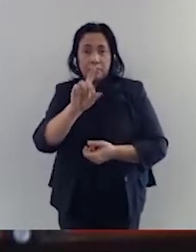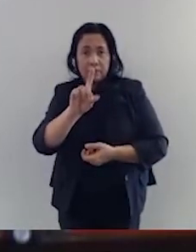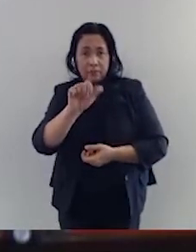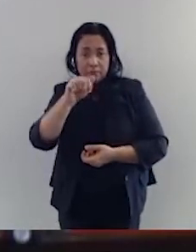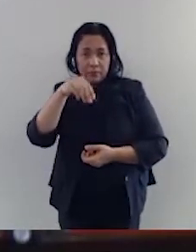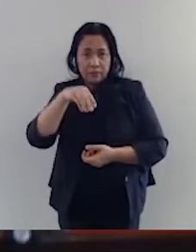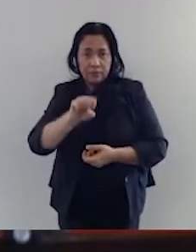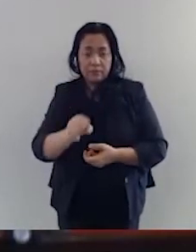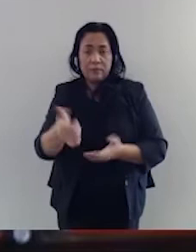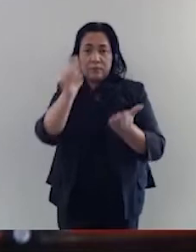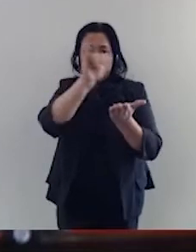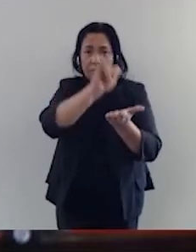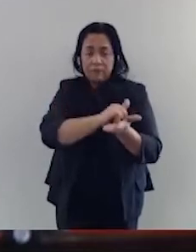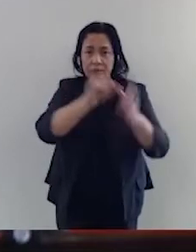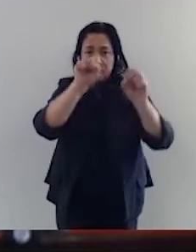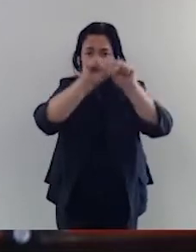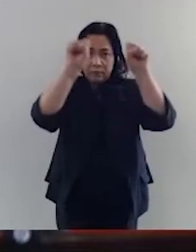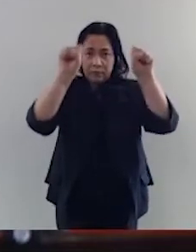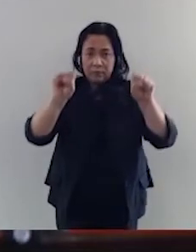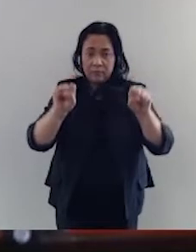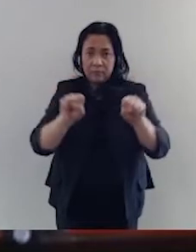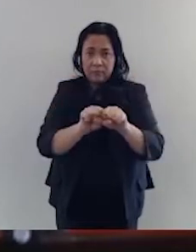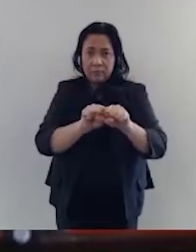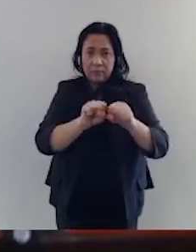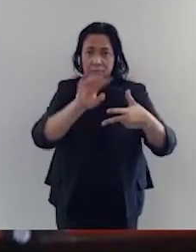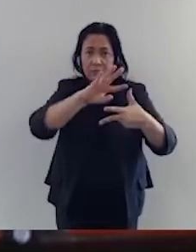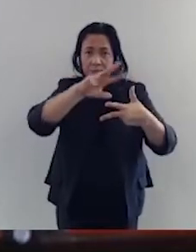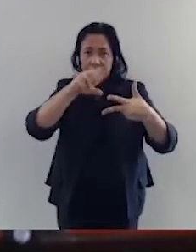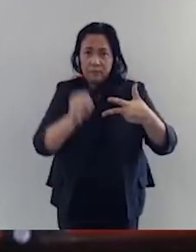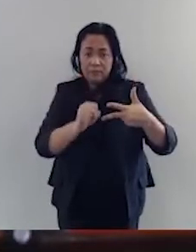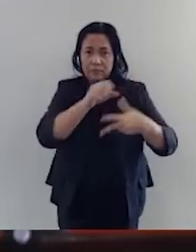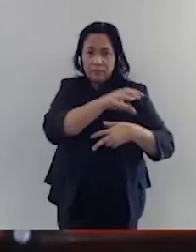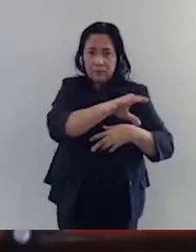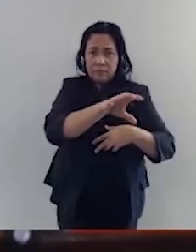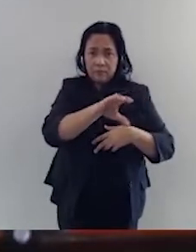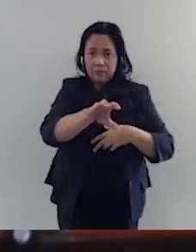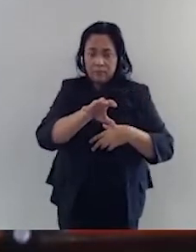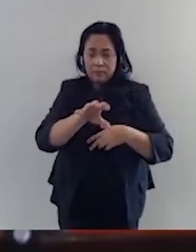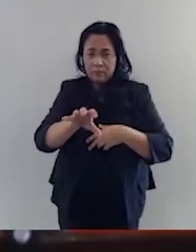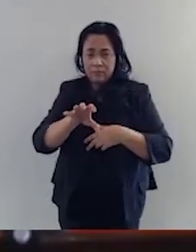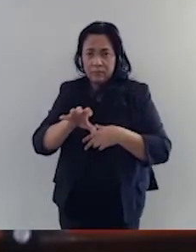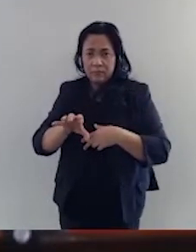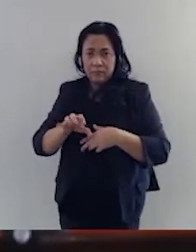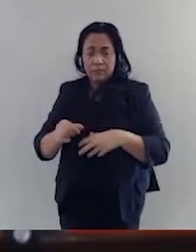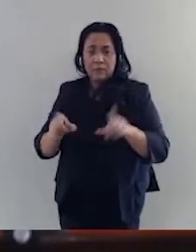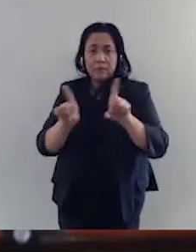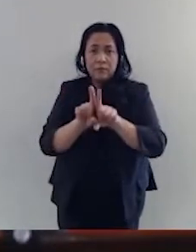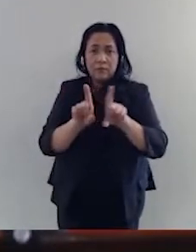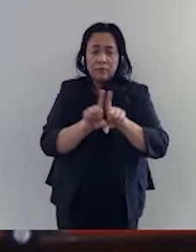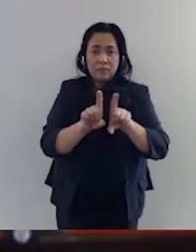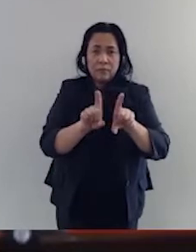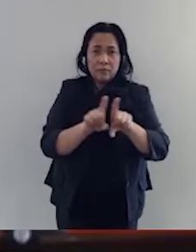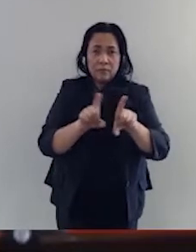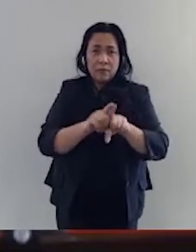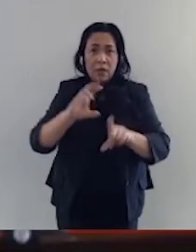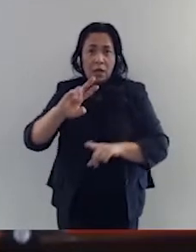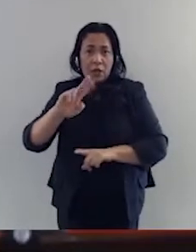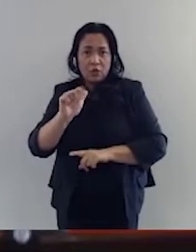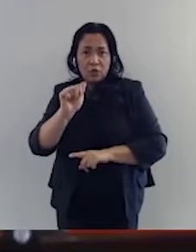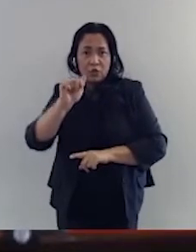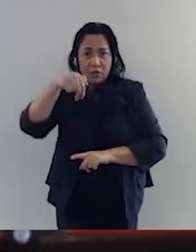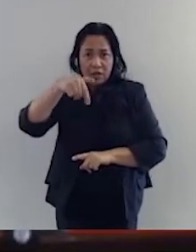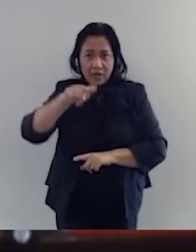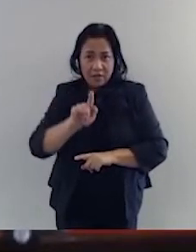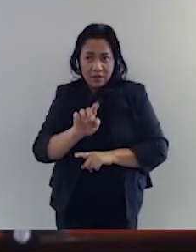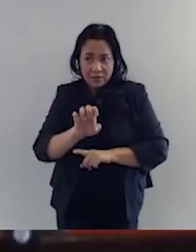implementação de um sistema de separação de poderes, estabelecimento de uma sistemática de checks and balances,